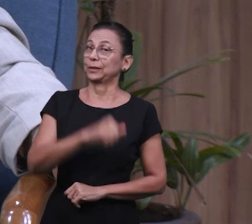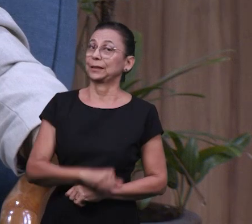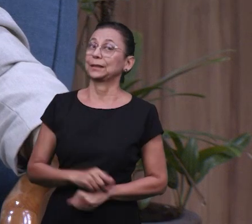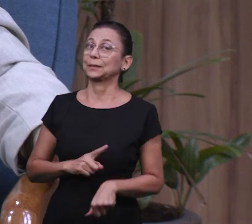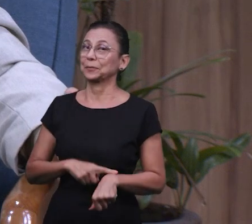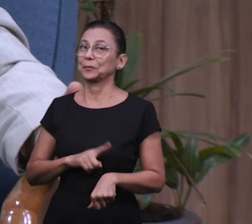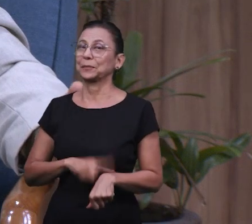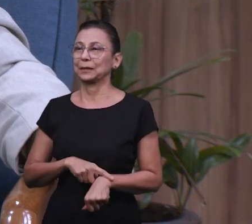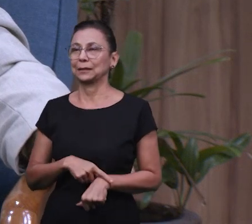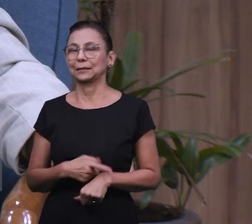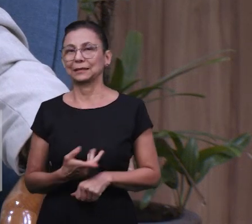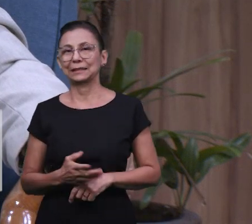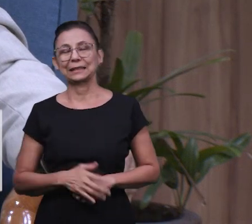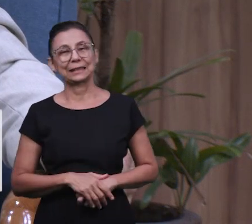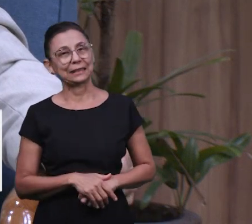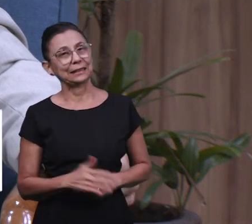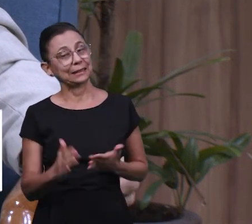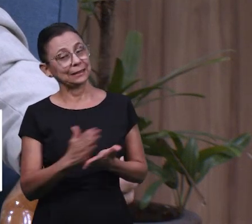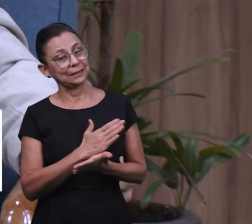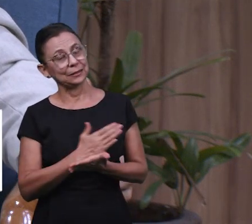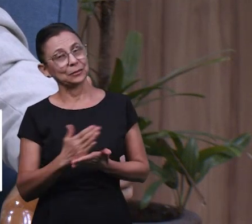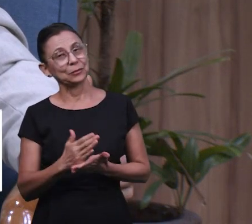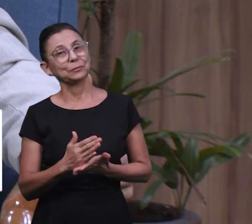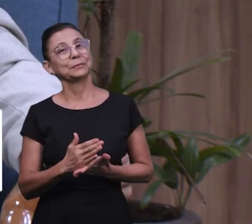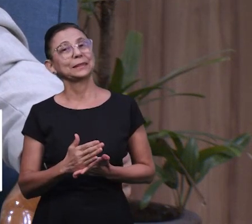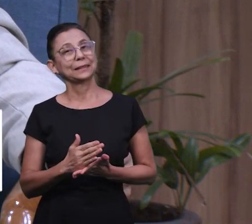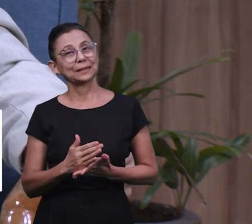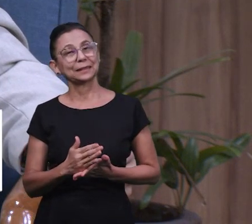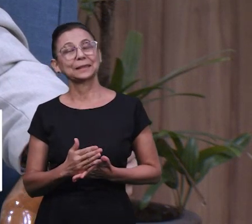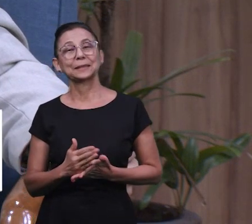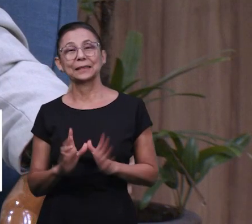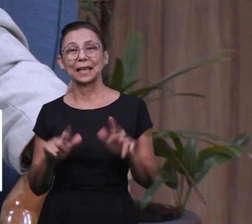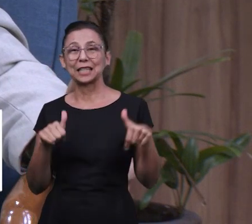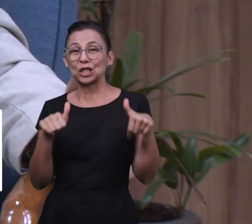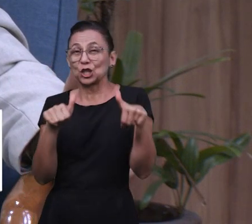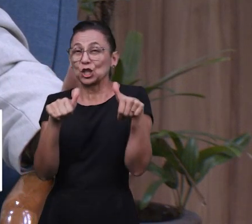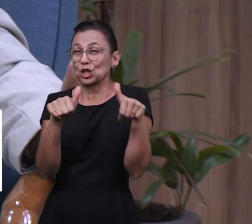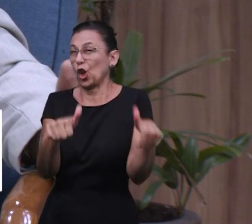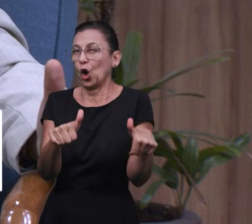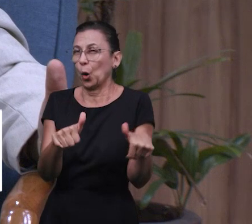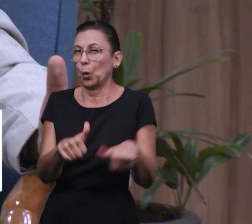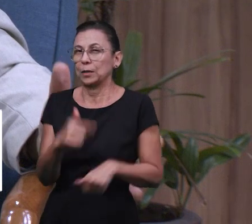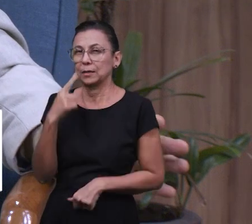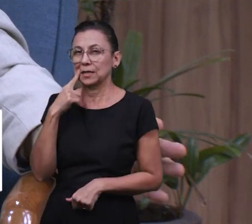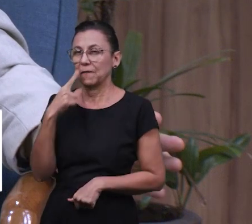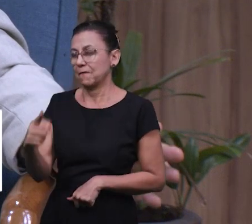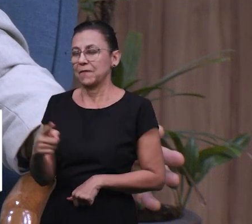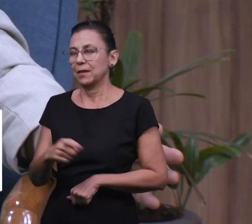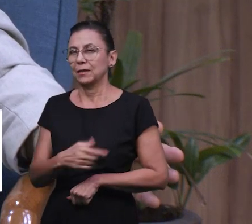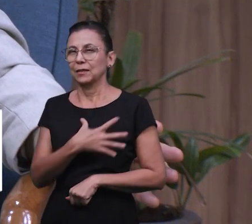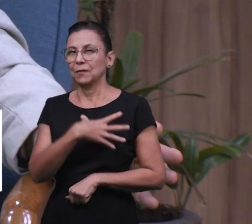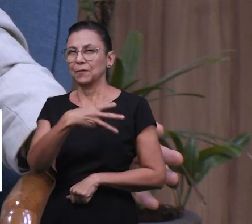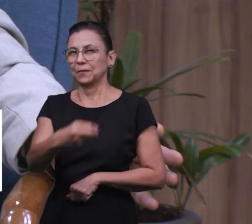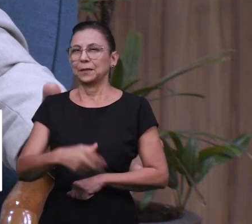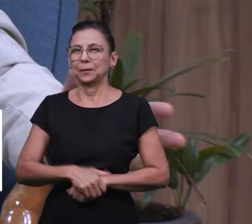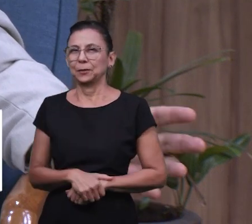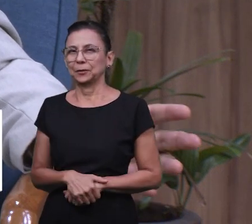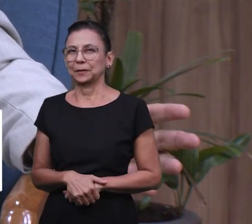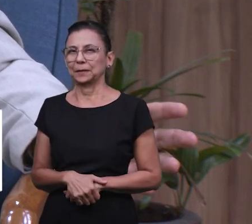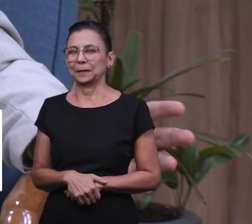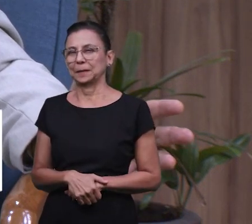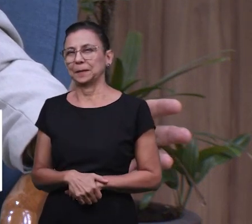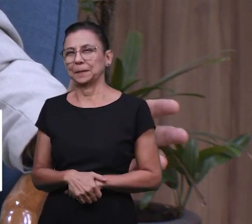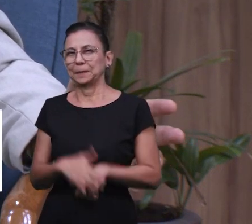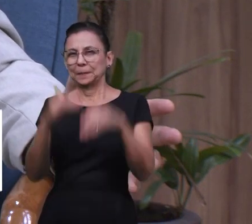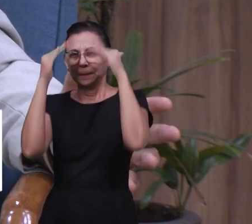momentos em que teve que lidar com situações onde eles se mostraram indisciplinados. De certa